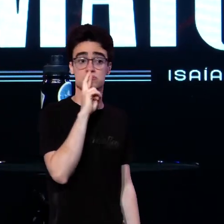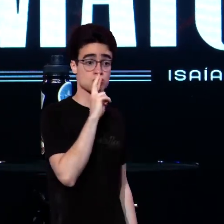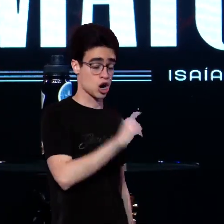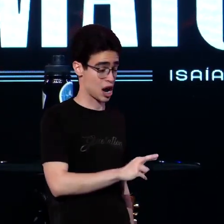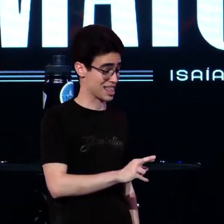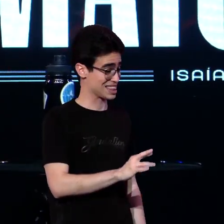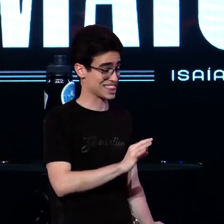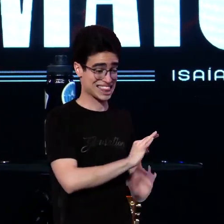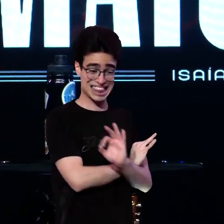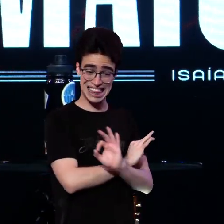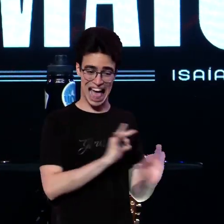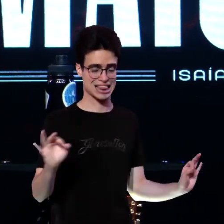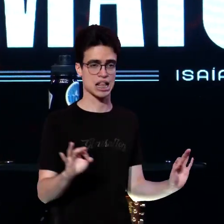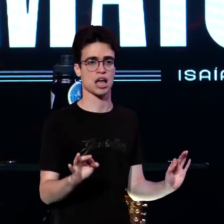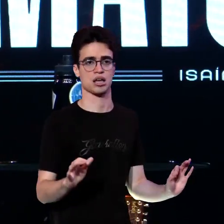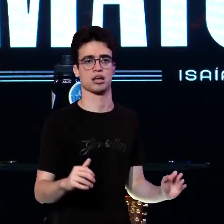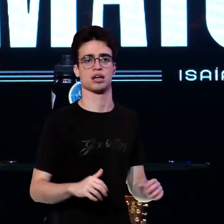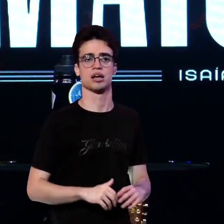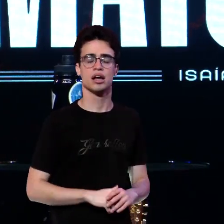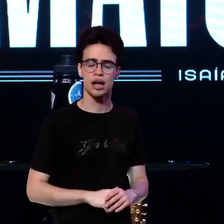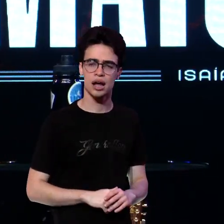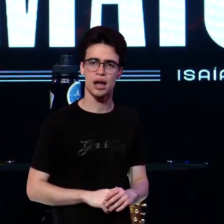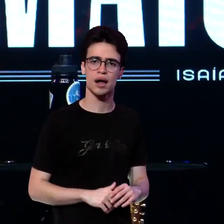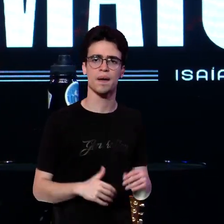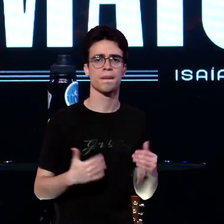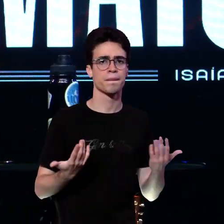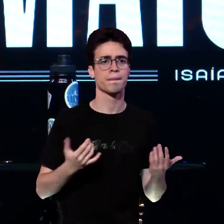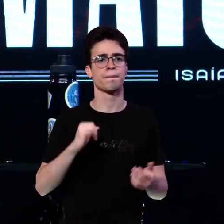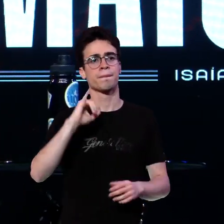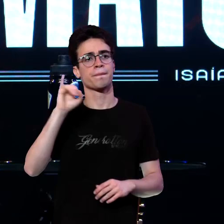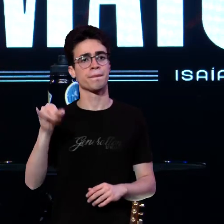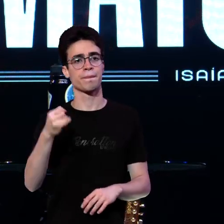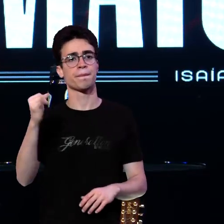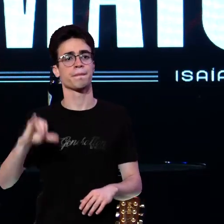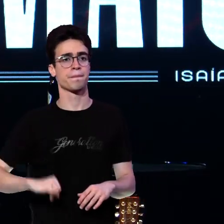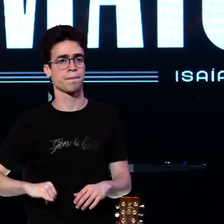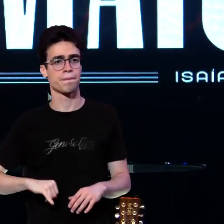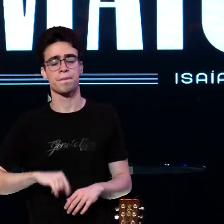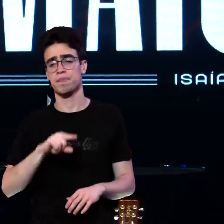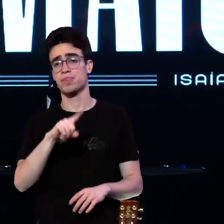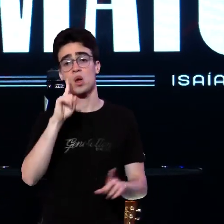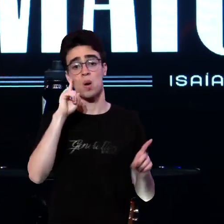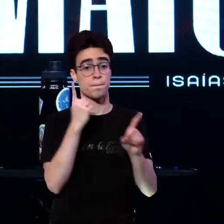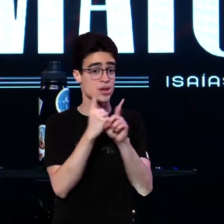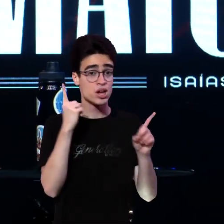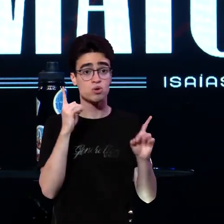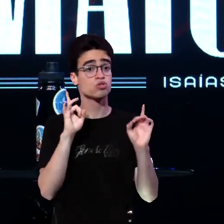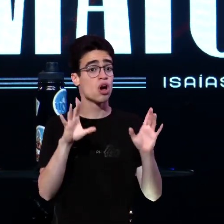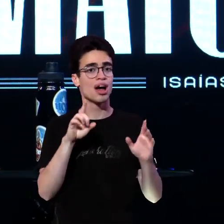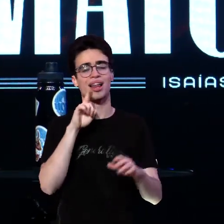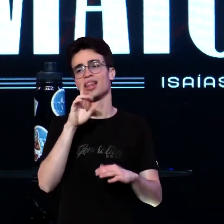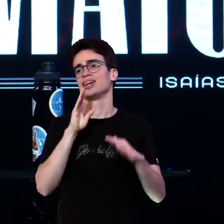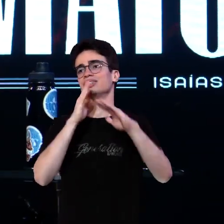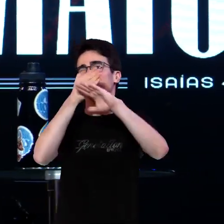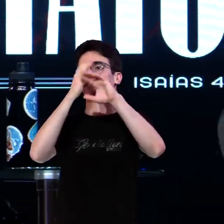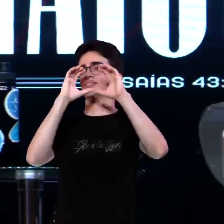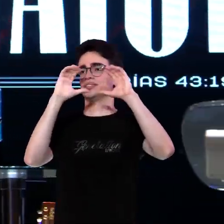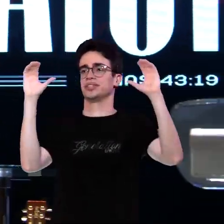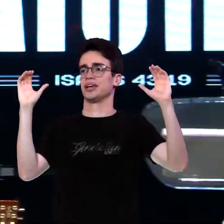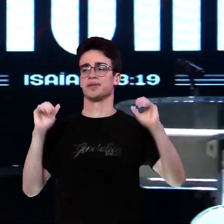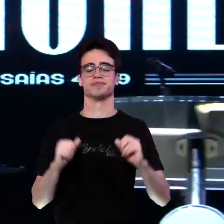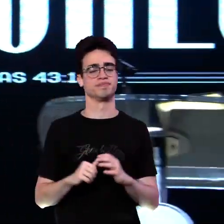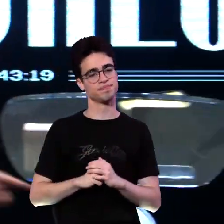porquê Jó está sofrendo. Na verdade, Jó só descobriu o porquê ele sofreu quando ele chegou no céu, mas a gente já vai chegar